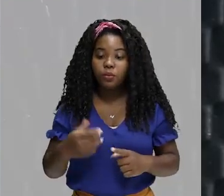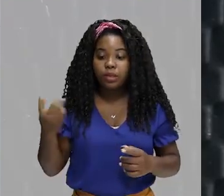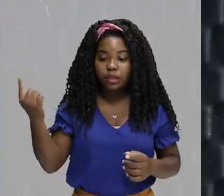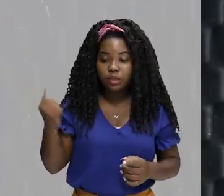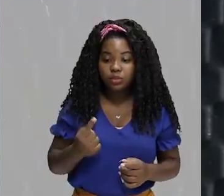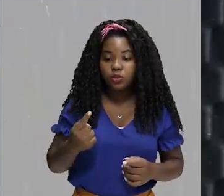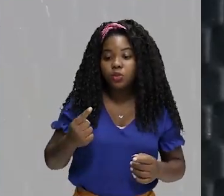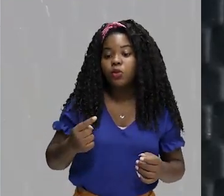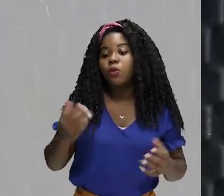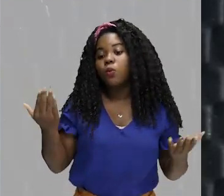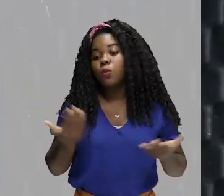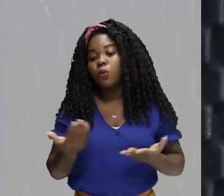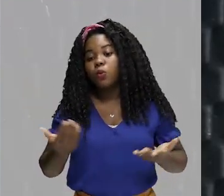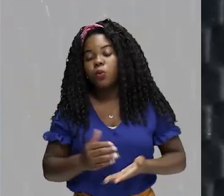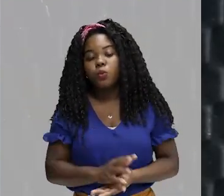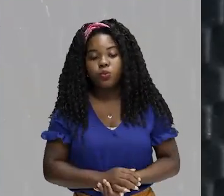hoje.